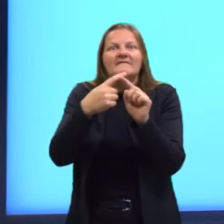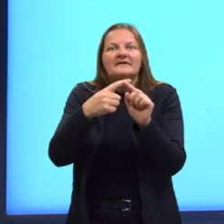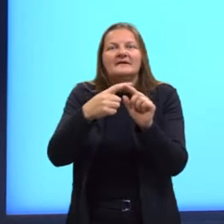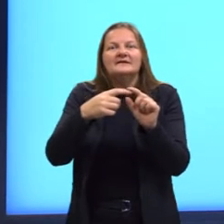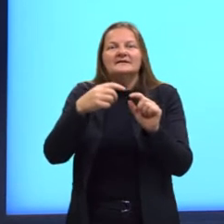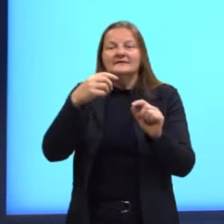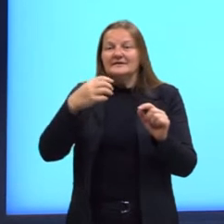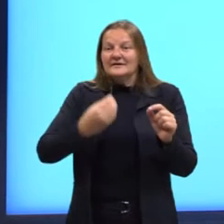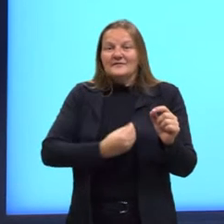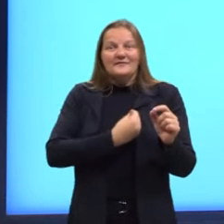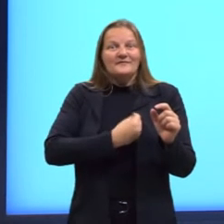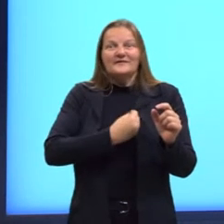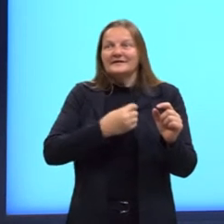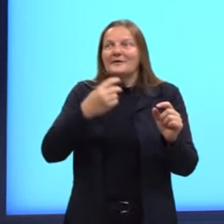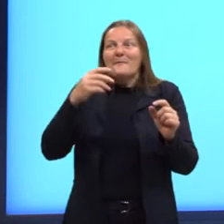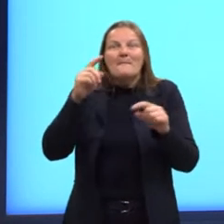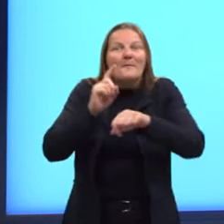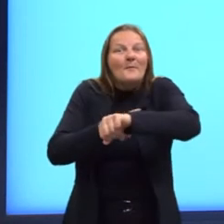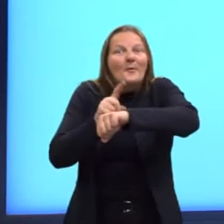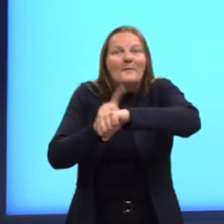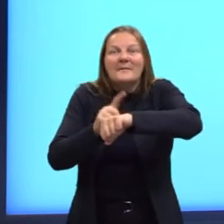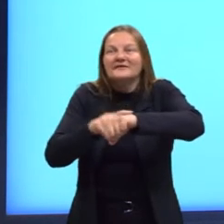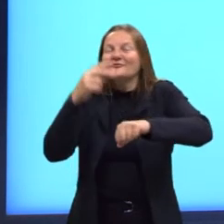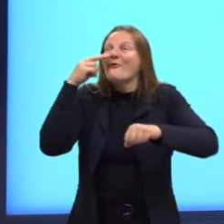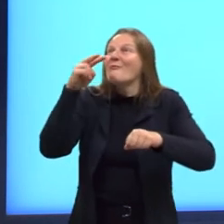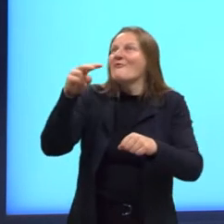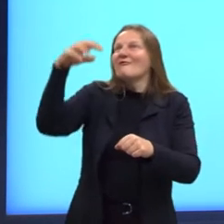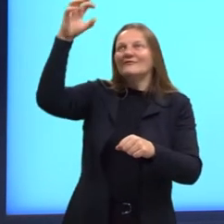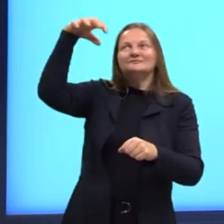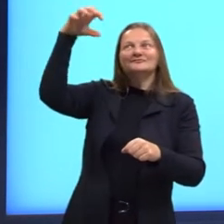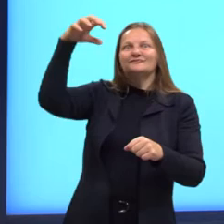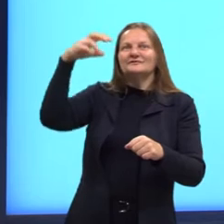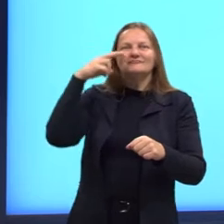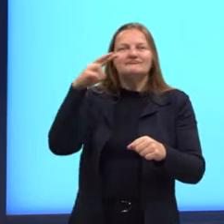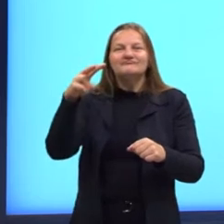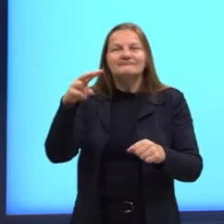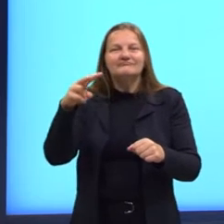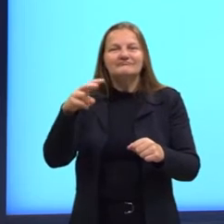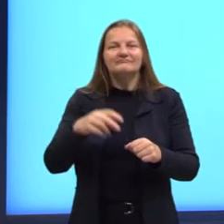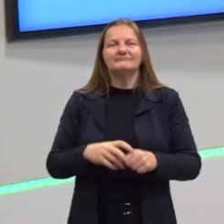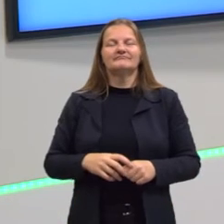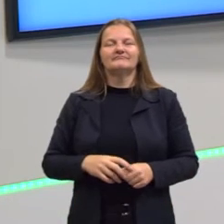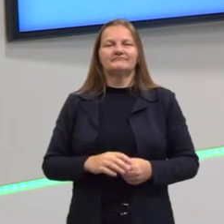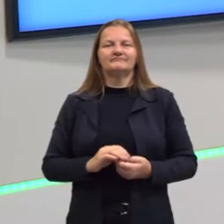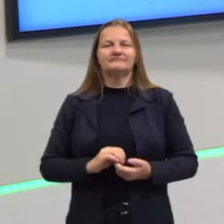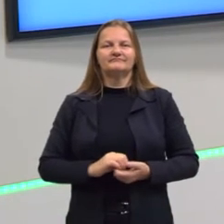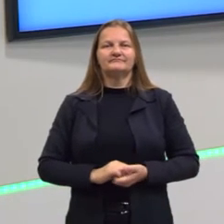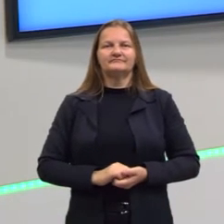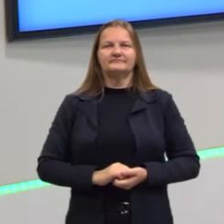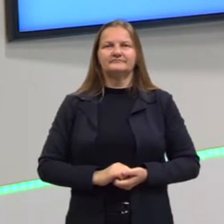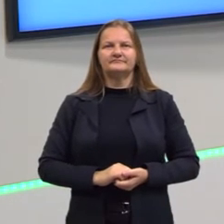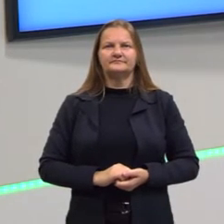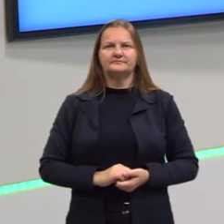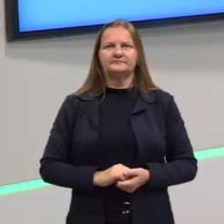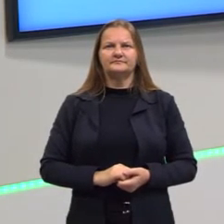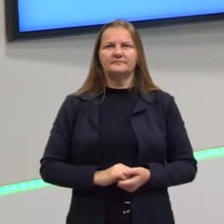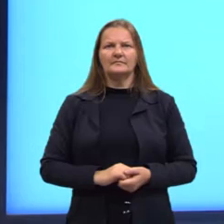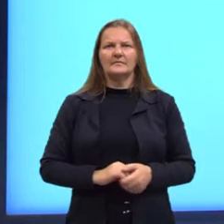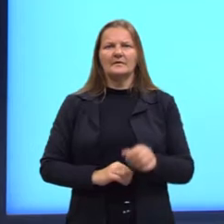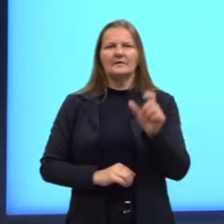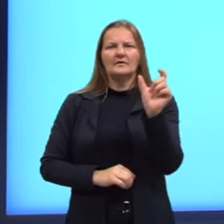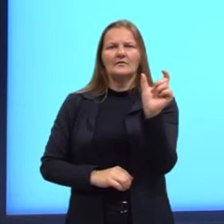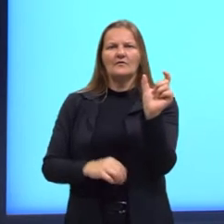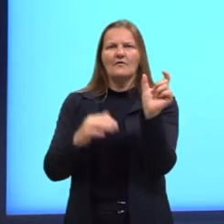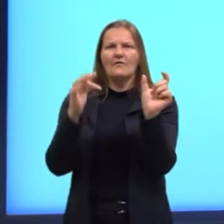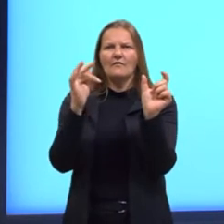viu a chuva em algum momento na sua vida você viu a chuva Ah tá o